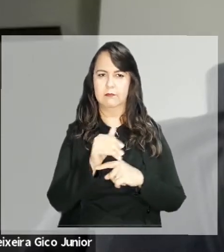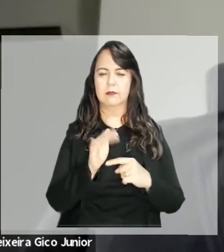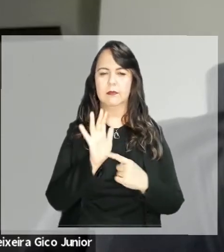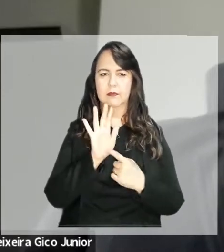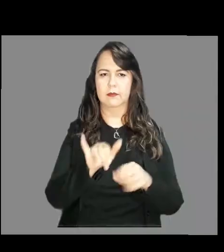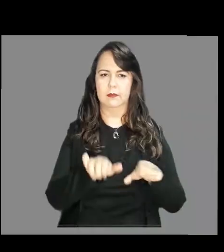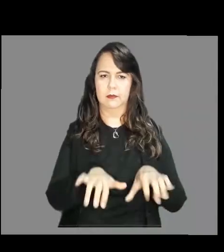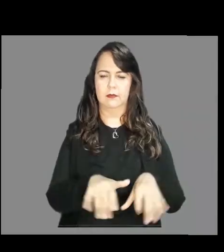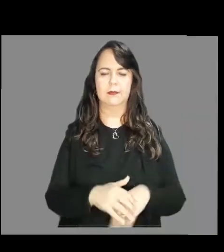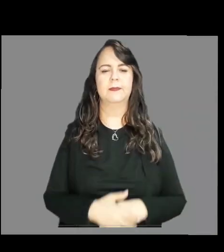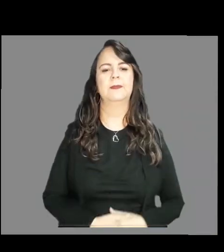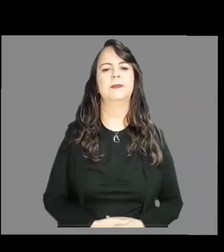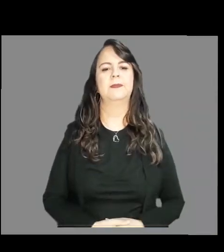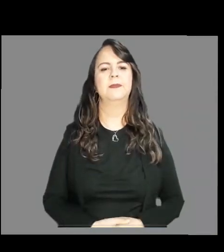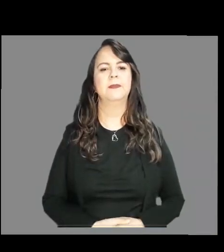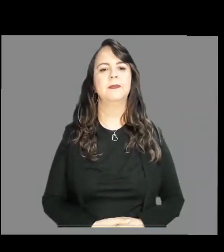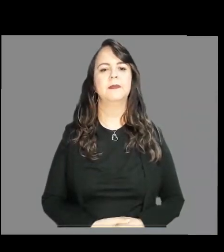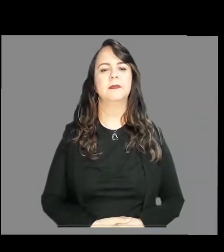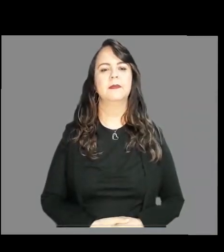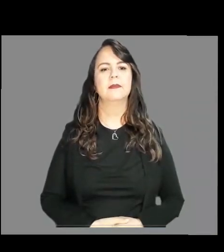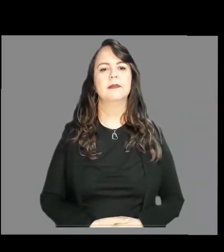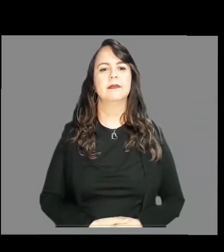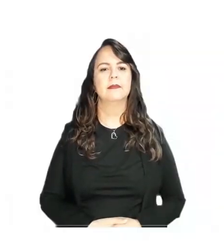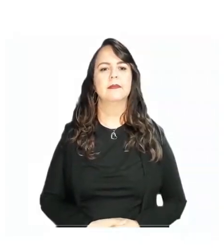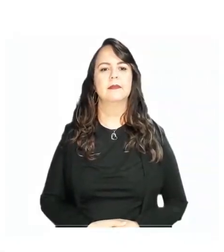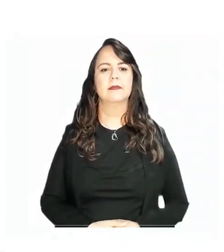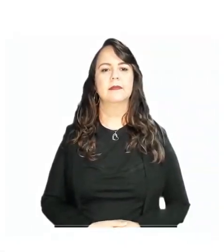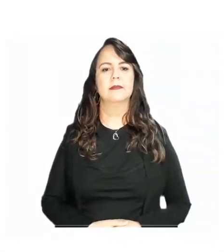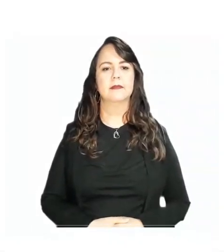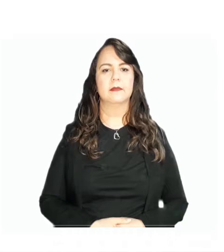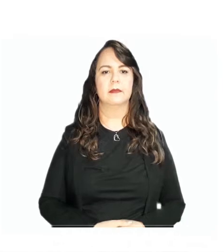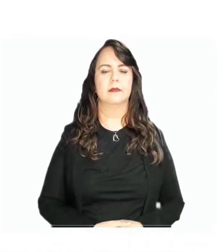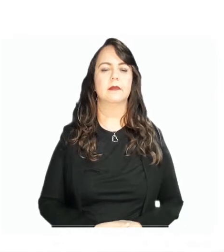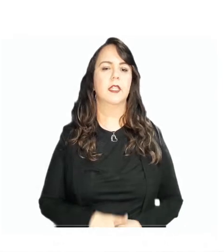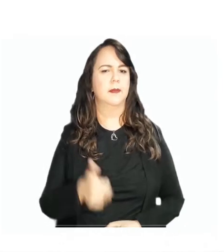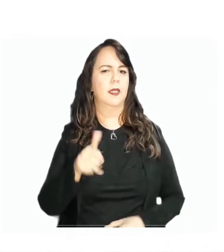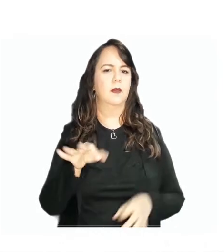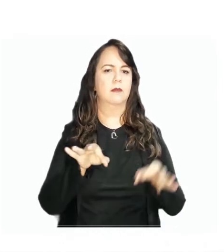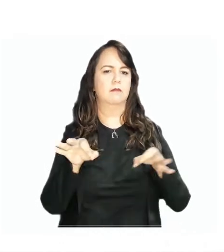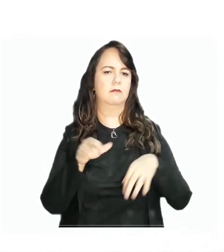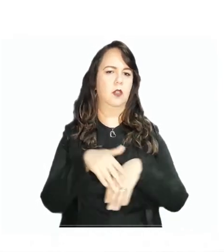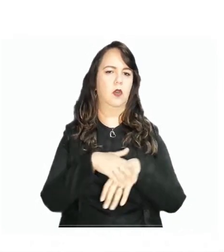para organizar a nossa conversa, e aí, se tiver alguma coisa